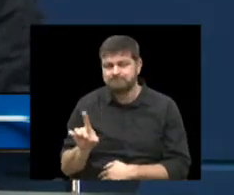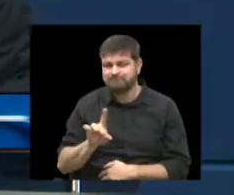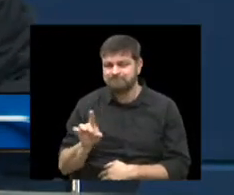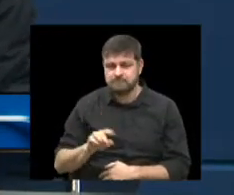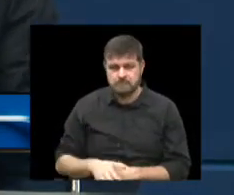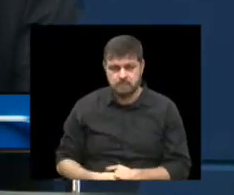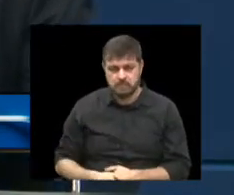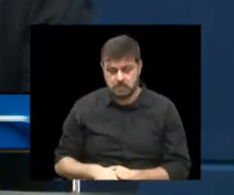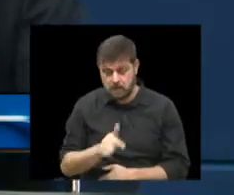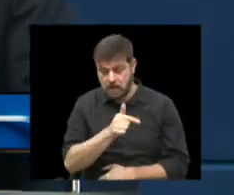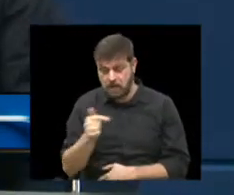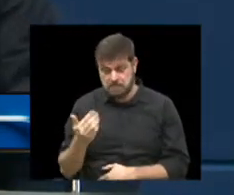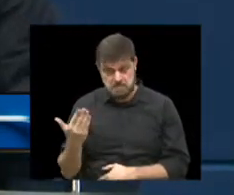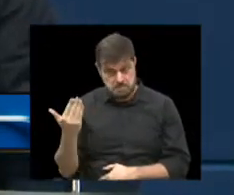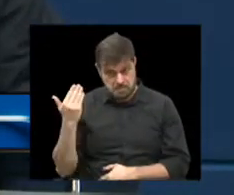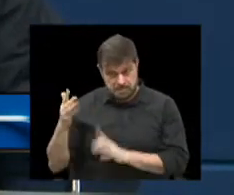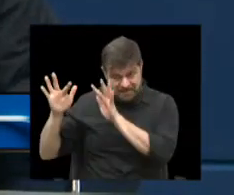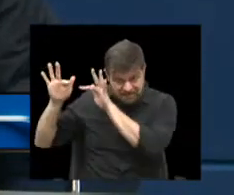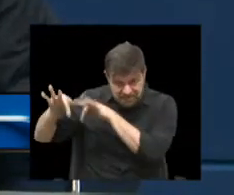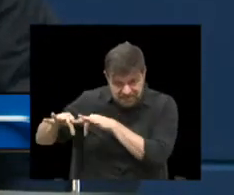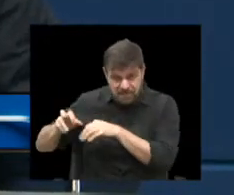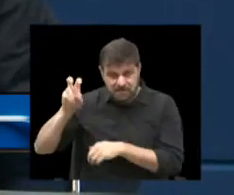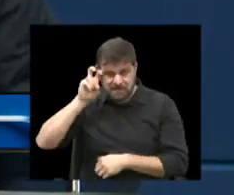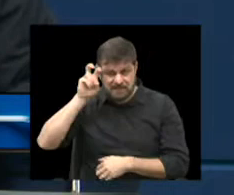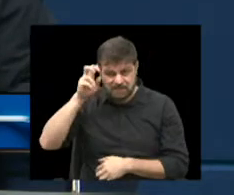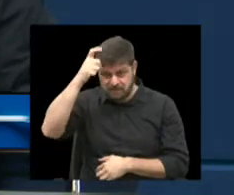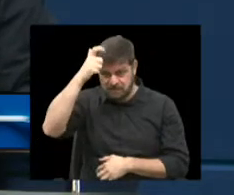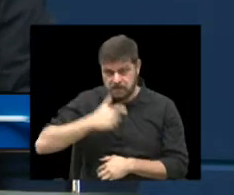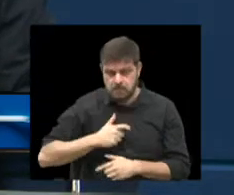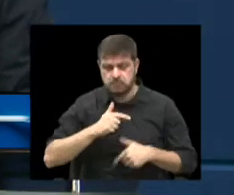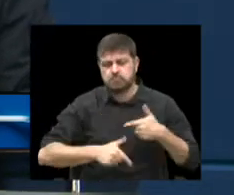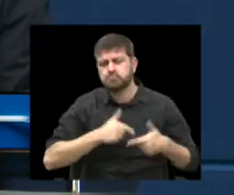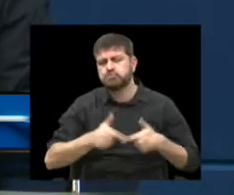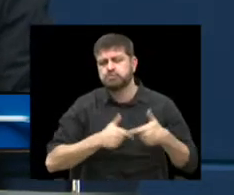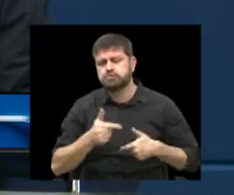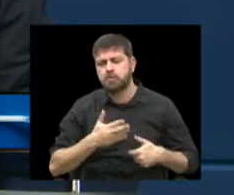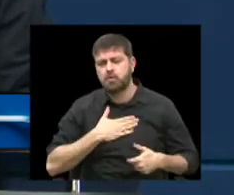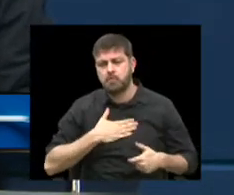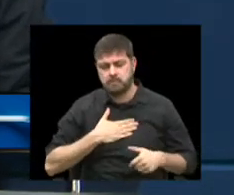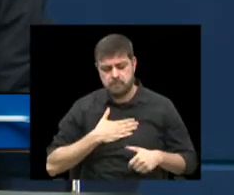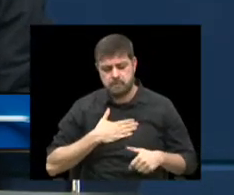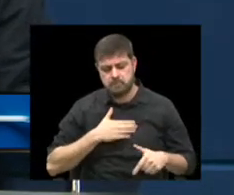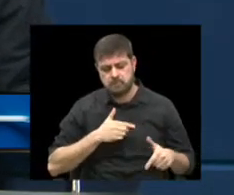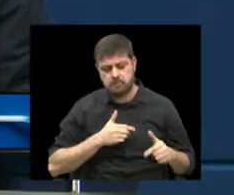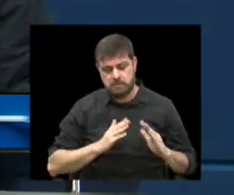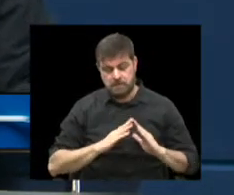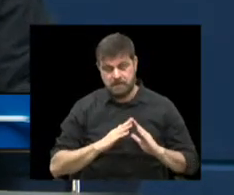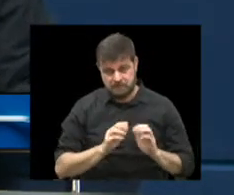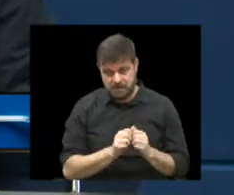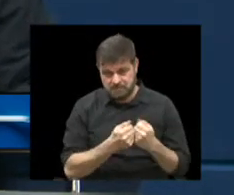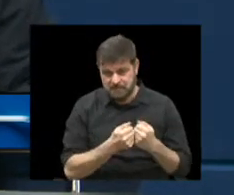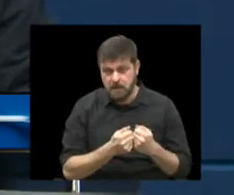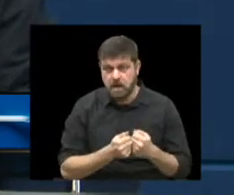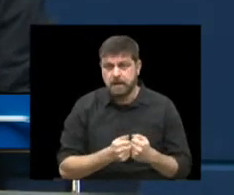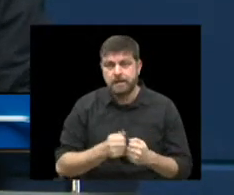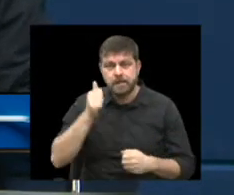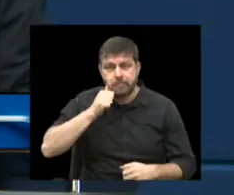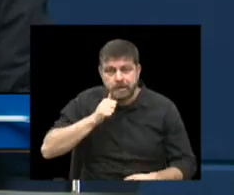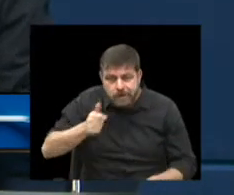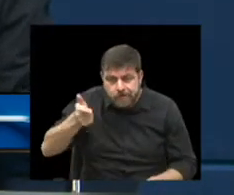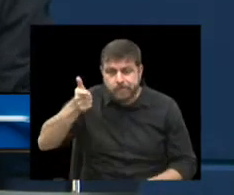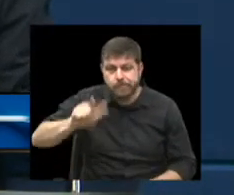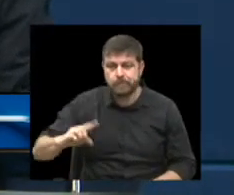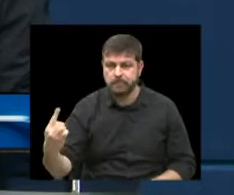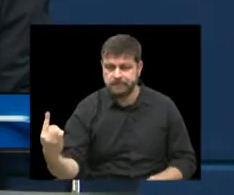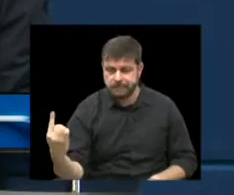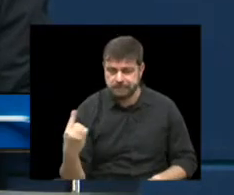semana passada, na quinta-feira, eu estava lá na farmácia trabalhando e aparece outra senhora, também reclamando do atendimento